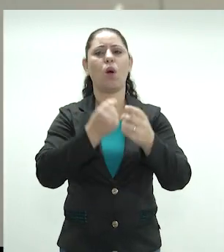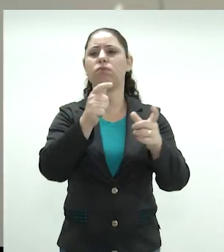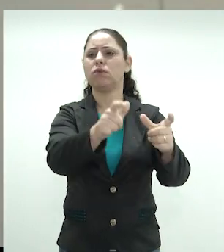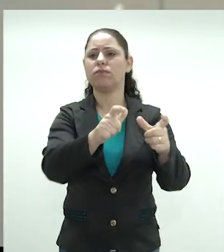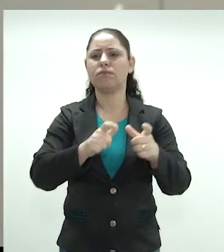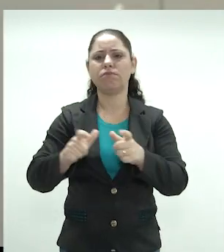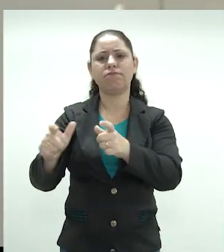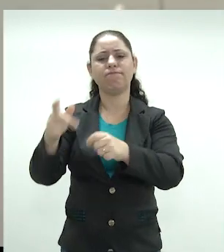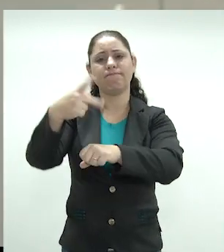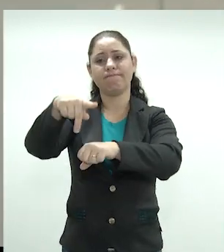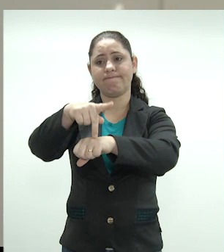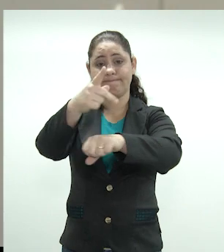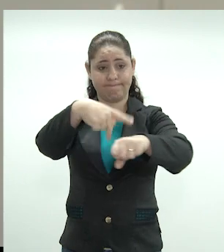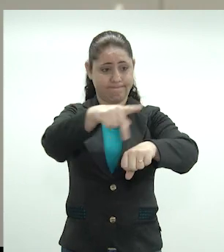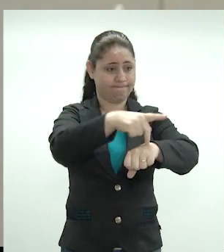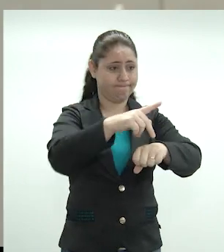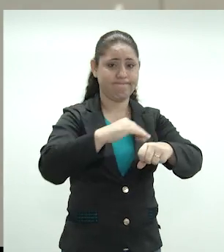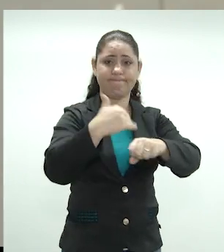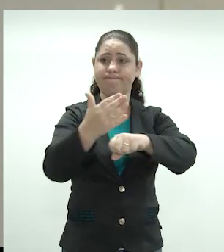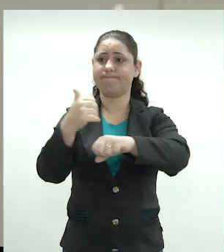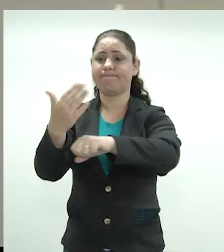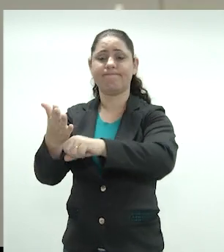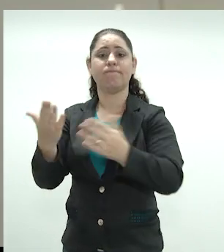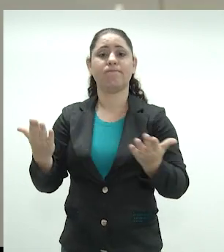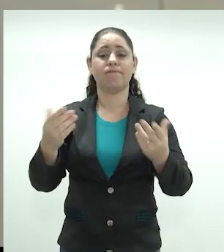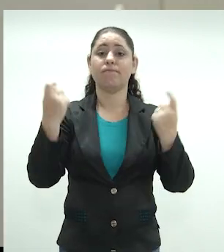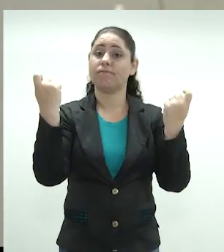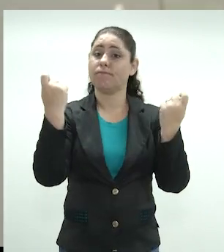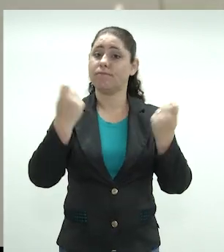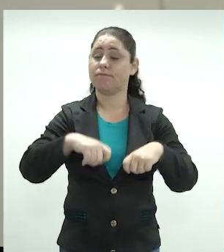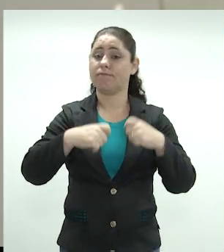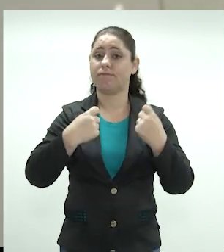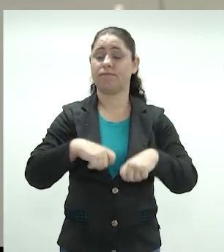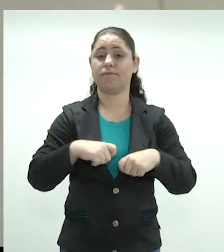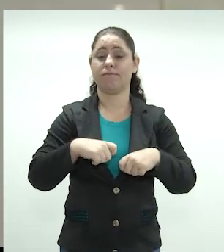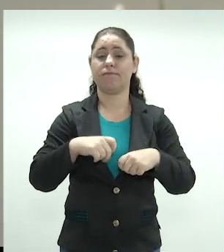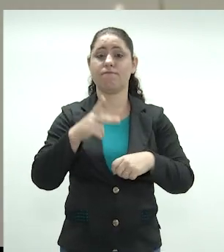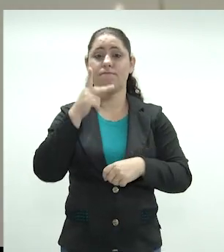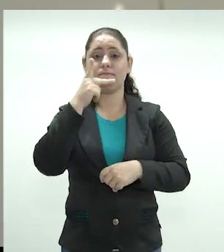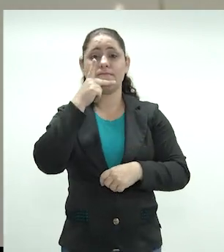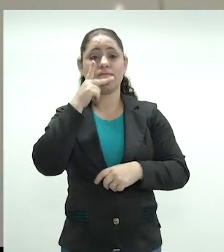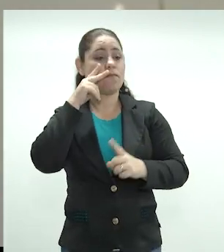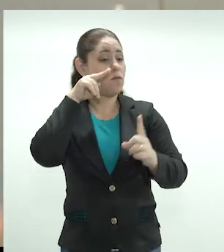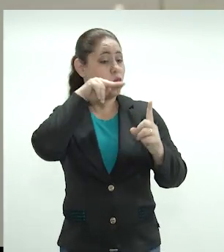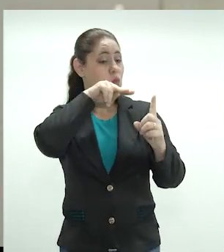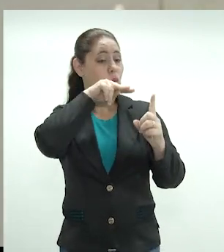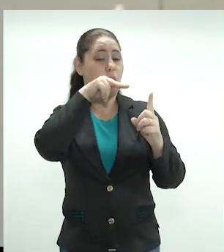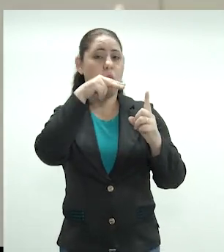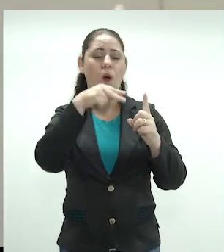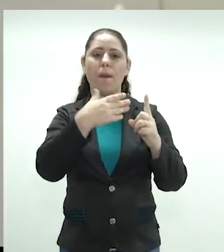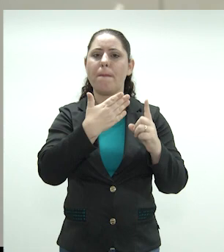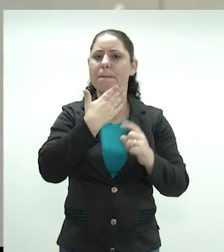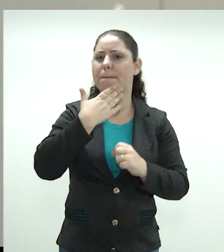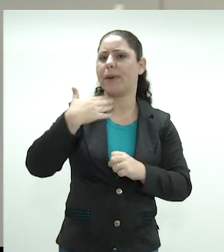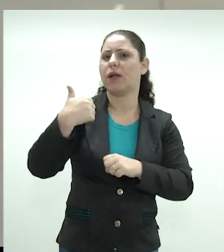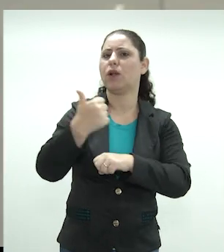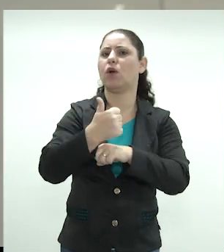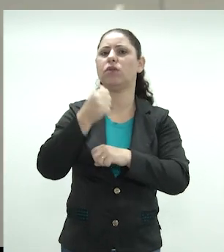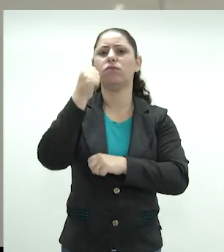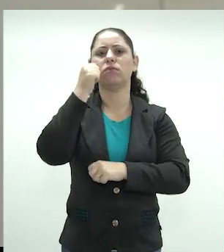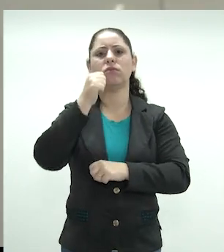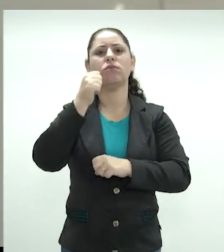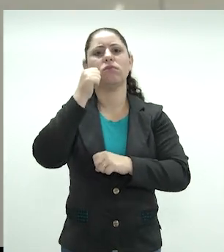em outros países, por exemplo. Então é preciso que os partidos olhem melhor